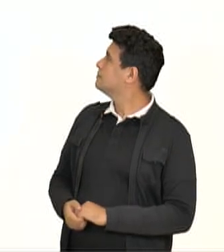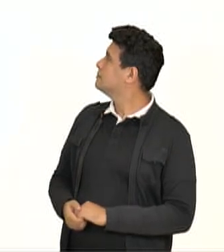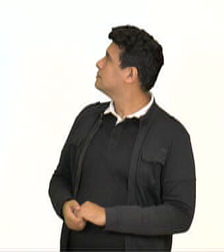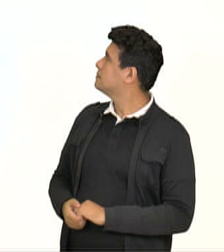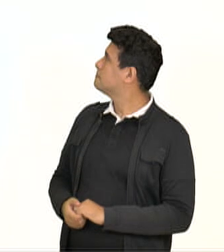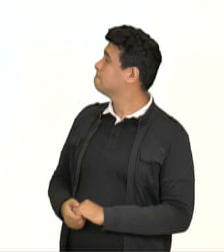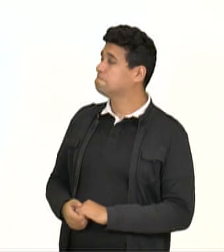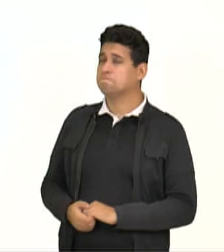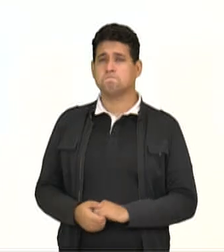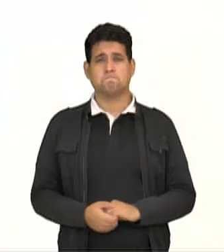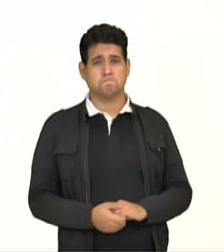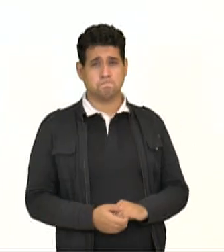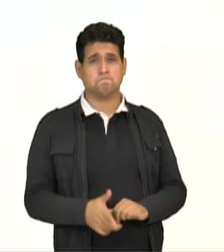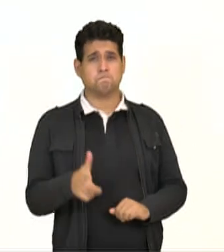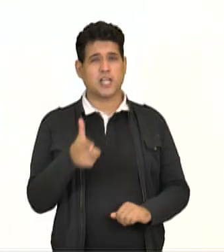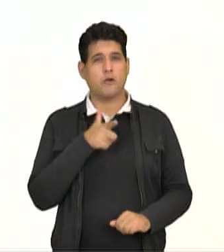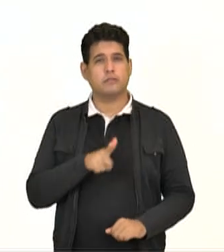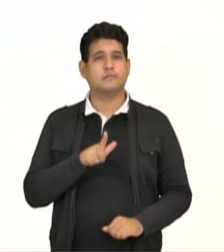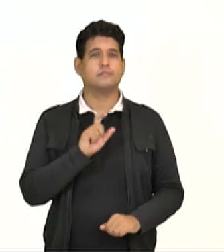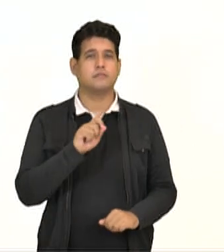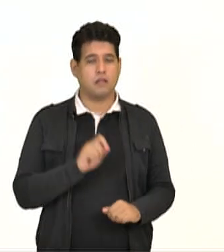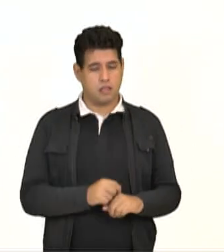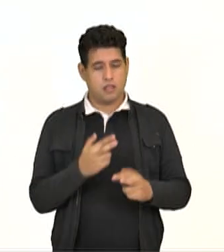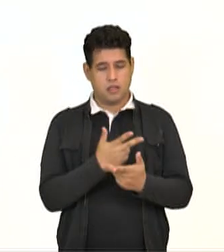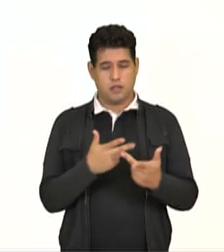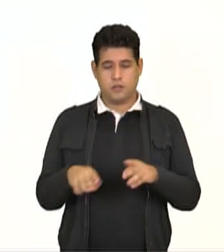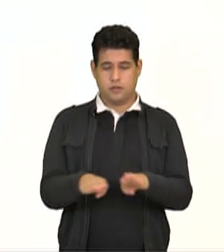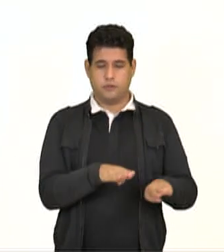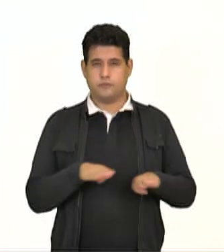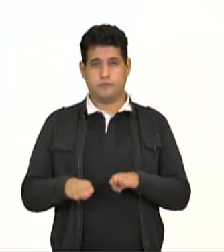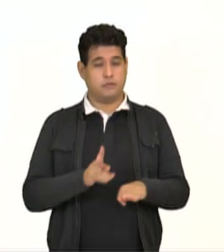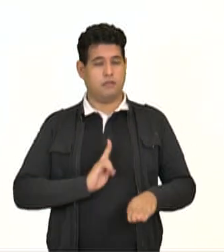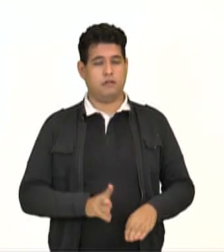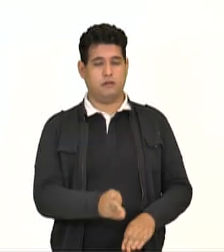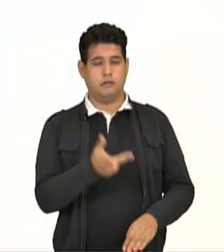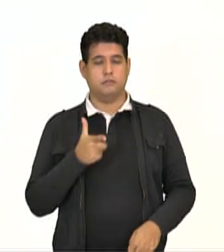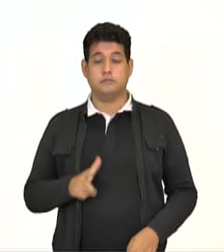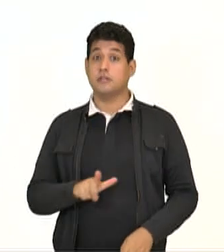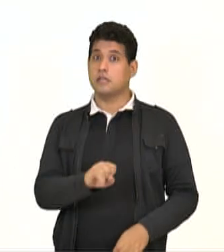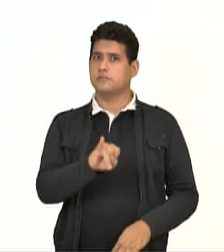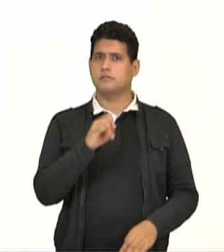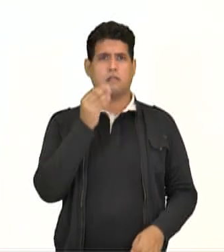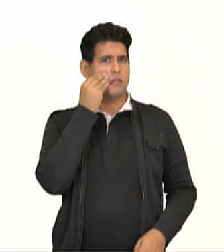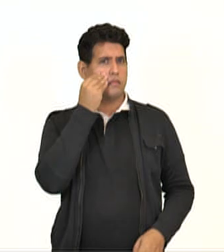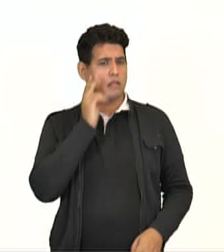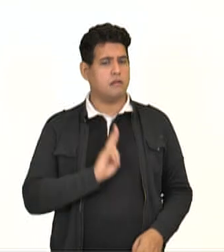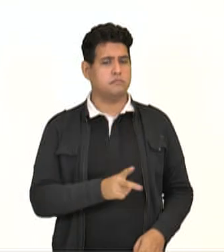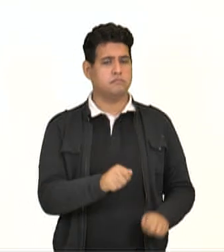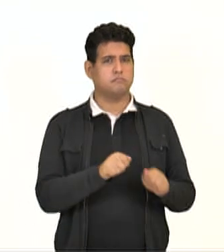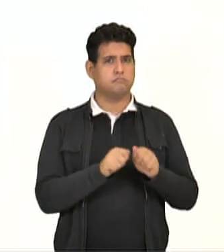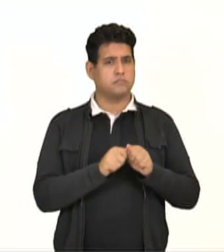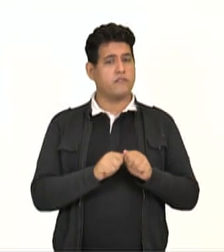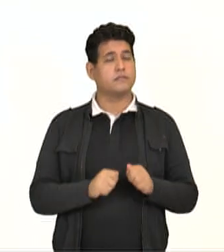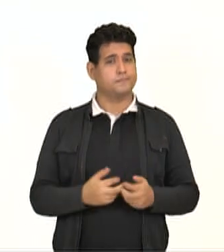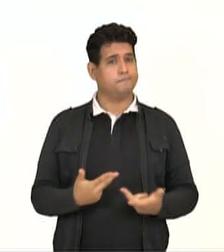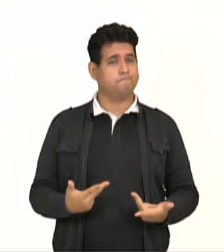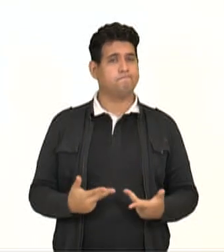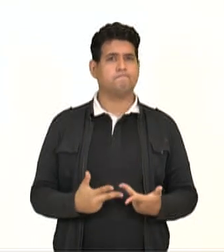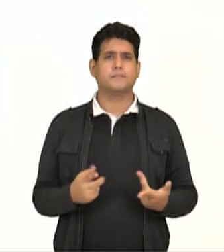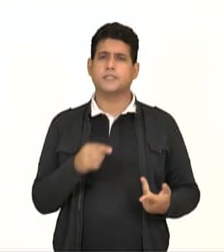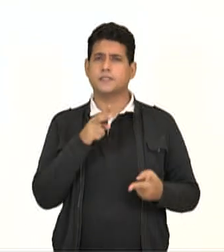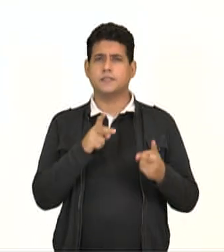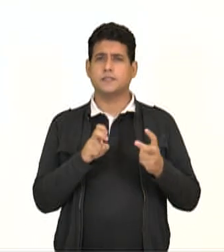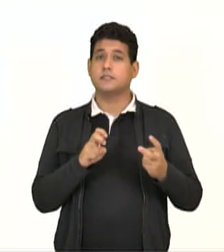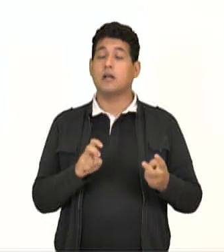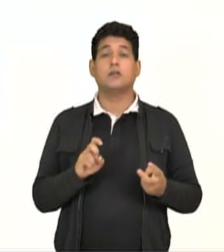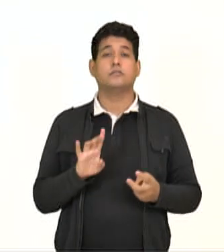always done. Você vai conseguir as mesmas coisas que você sempre conseguiu se você continuar fazendo o que você sempre faz. Então, veja